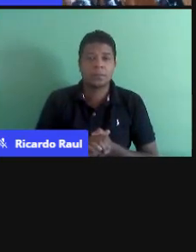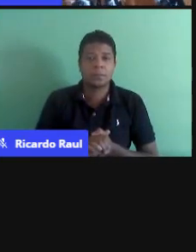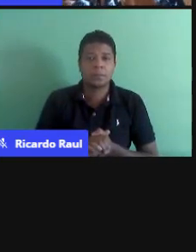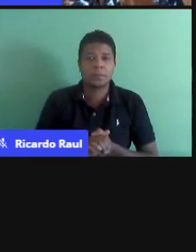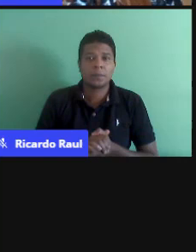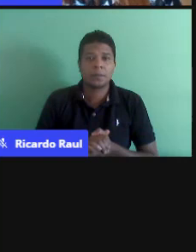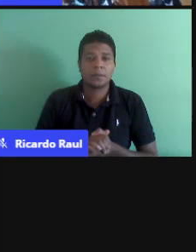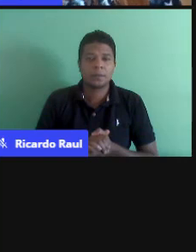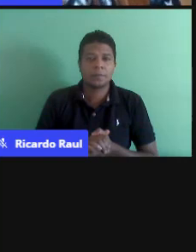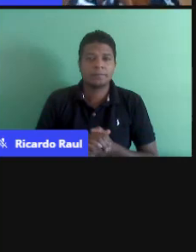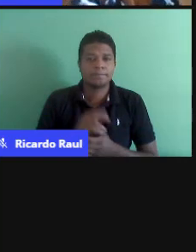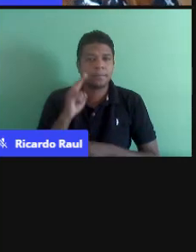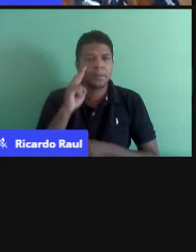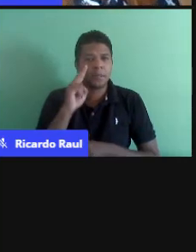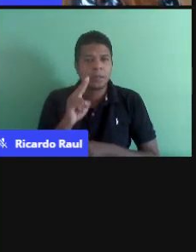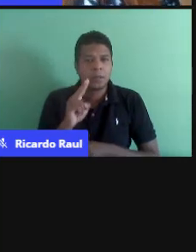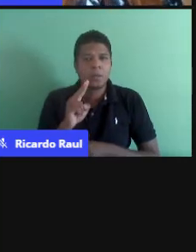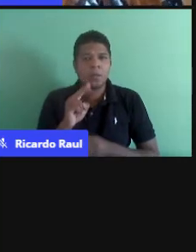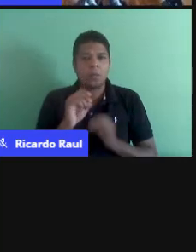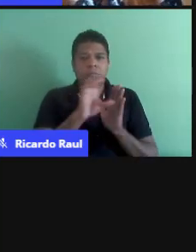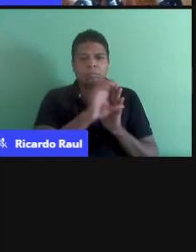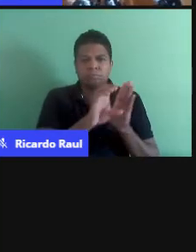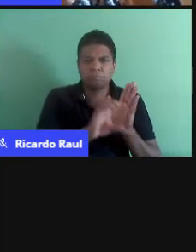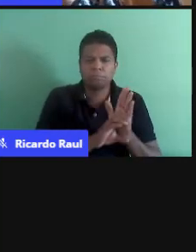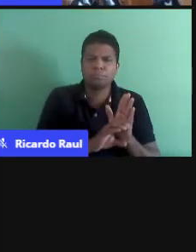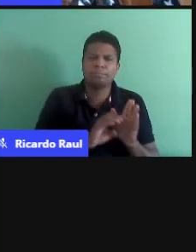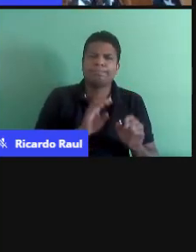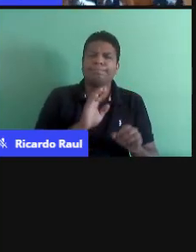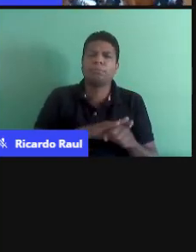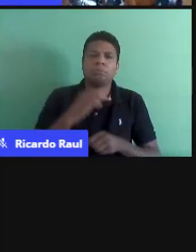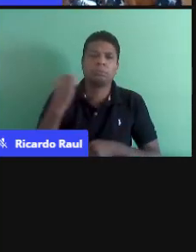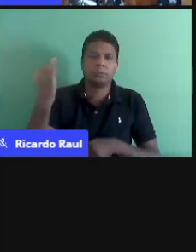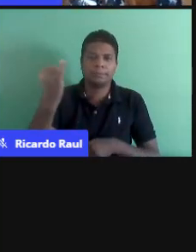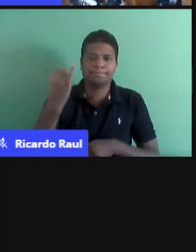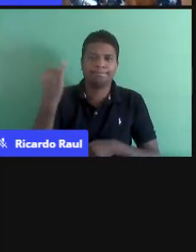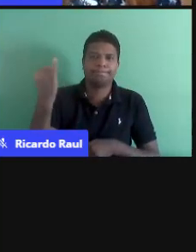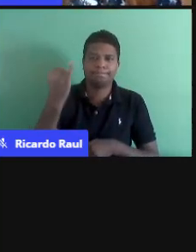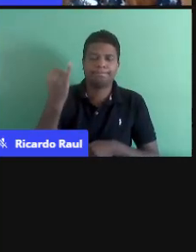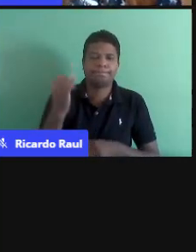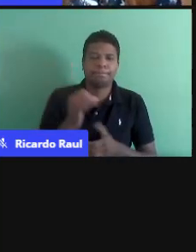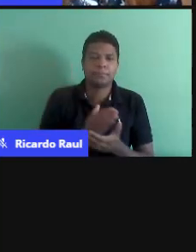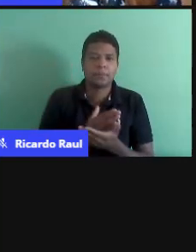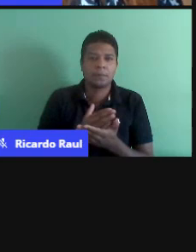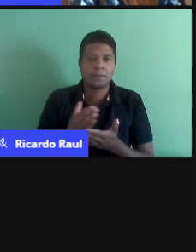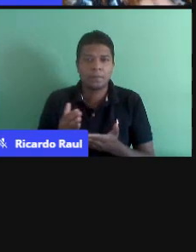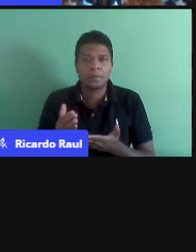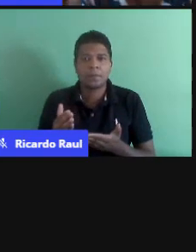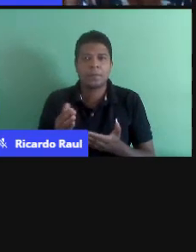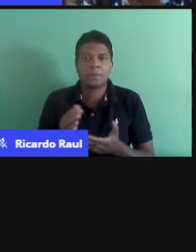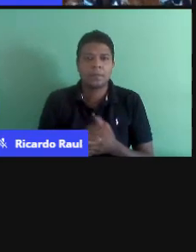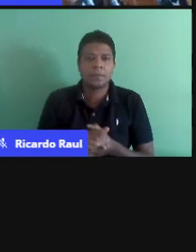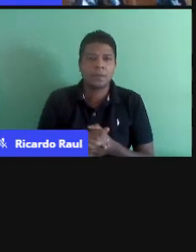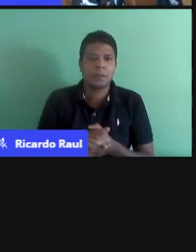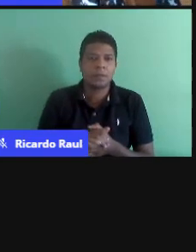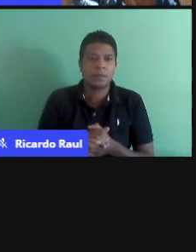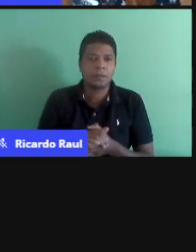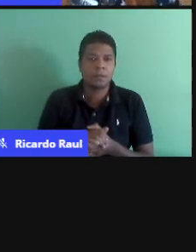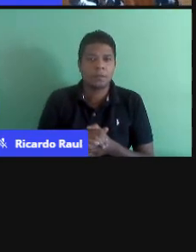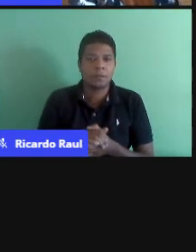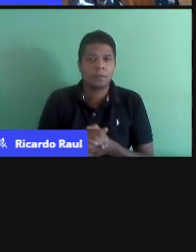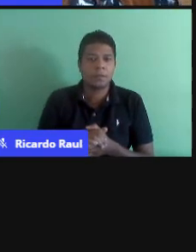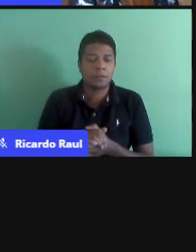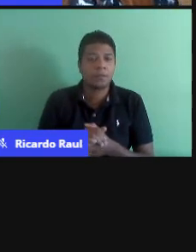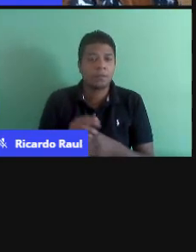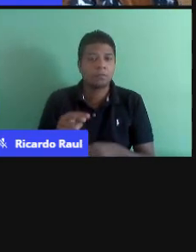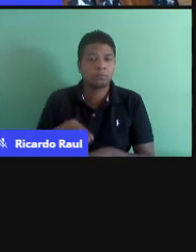uma noção de currículo muito importante, né? Então, quando a diretriz, ela assume as nossas